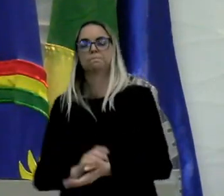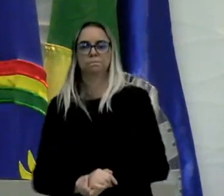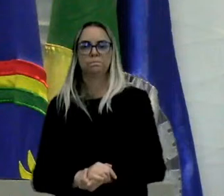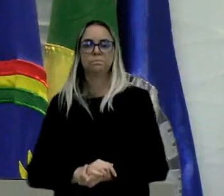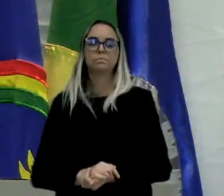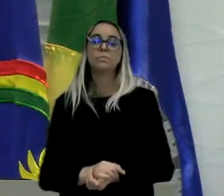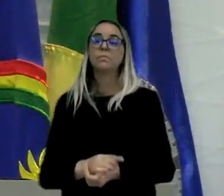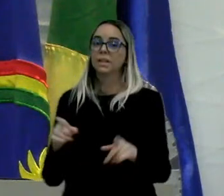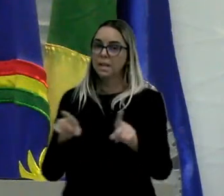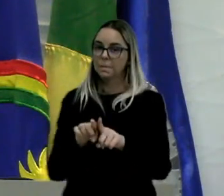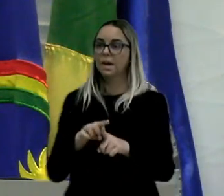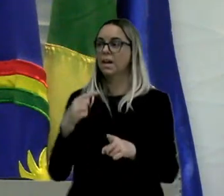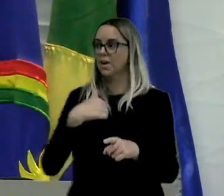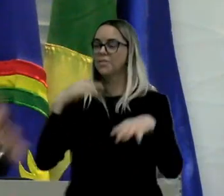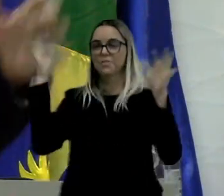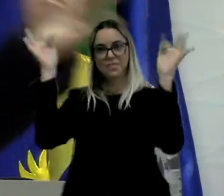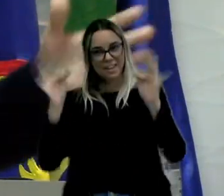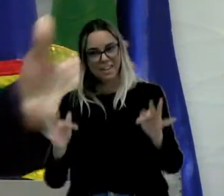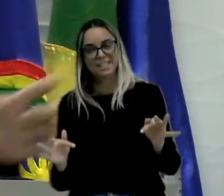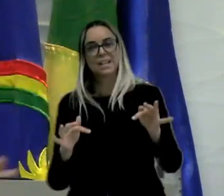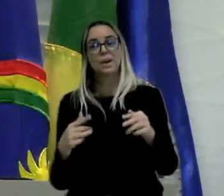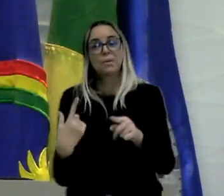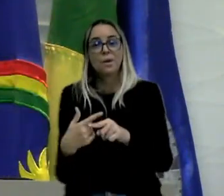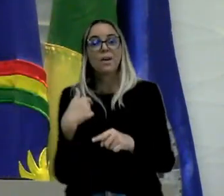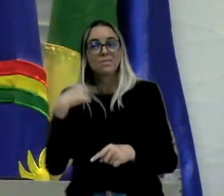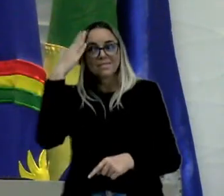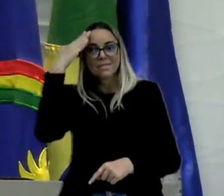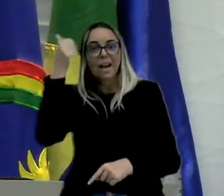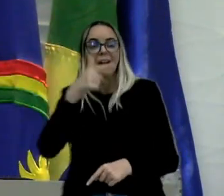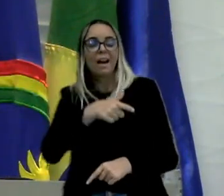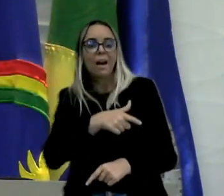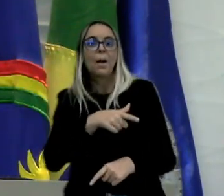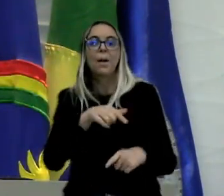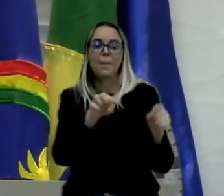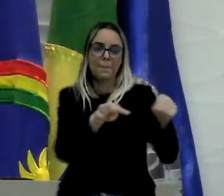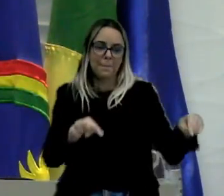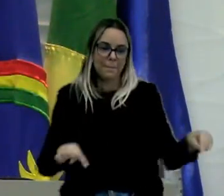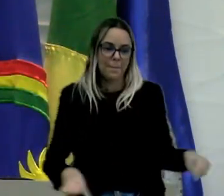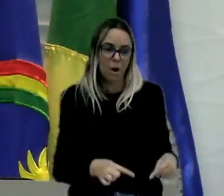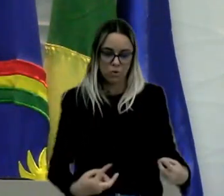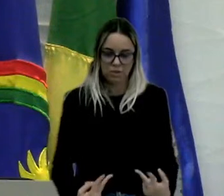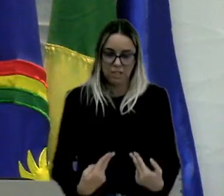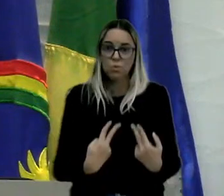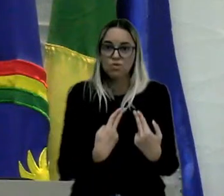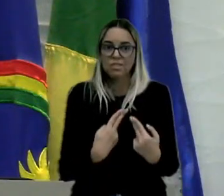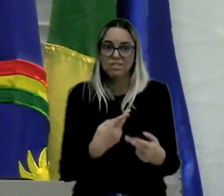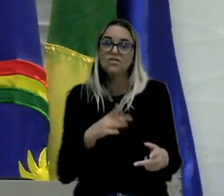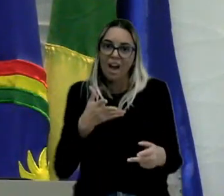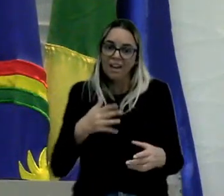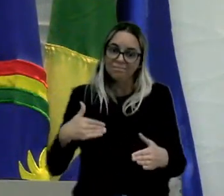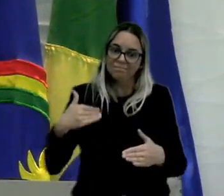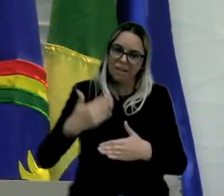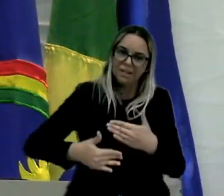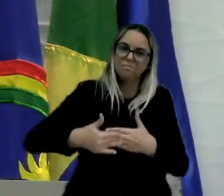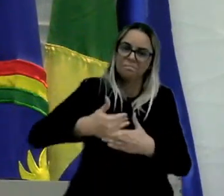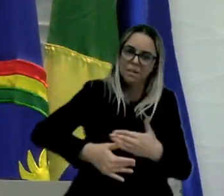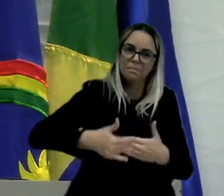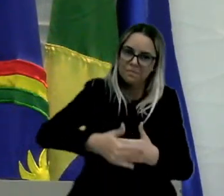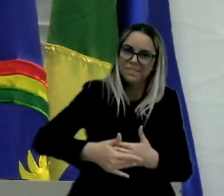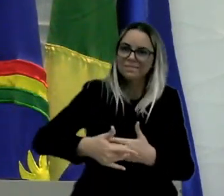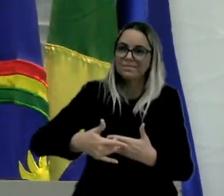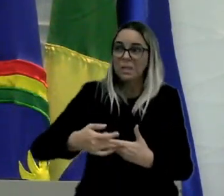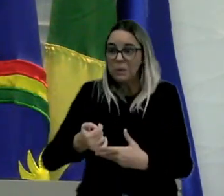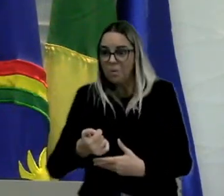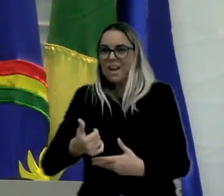também fico feliz em saber que o bloco cirúrgico que soment unaa tá andando tá andando e tá andando viu eu acredito que logo